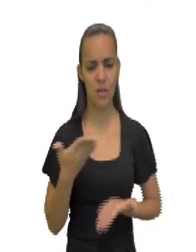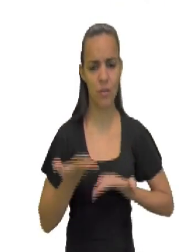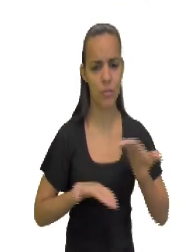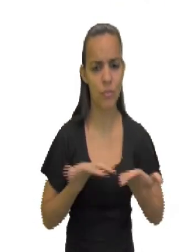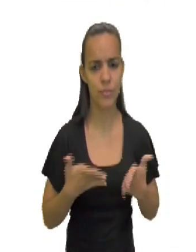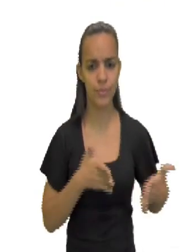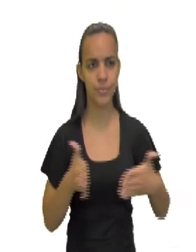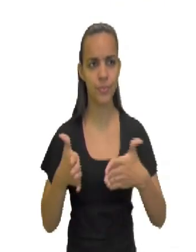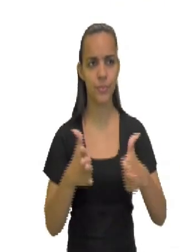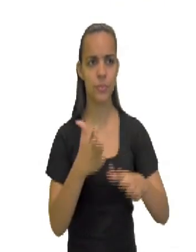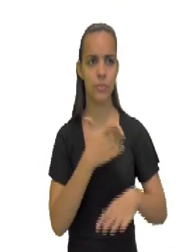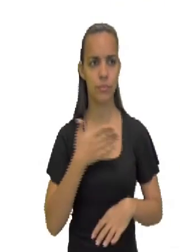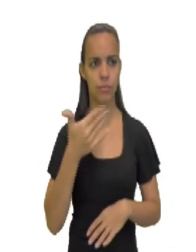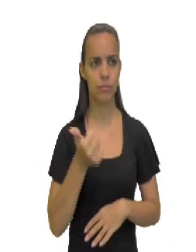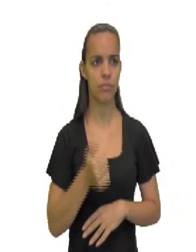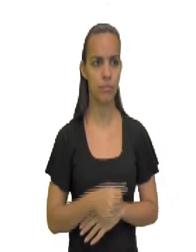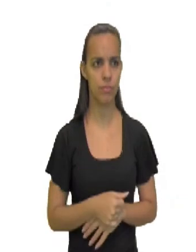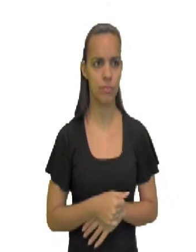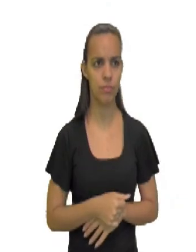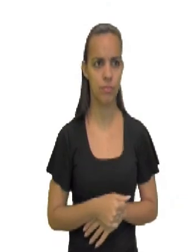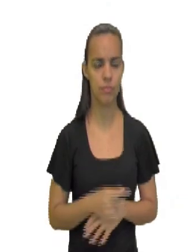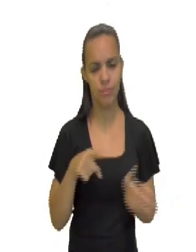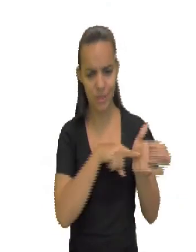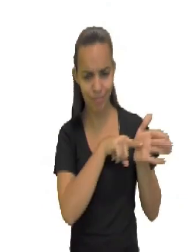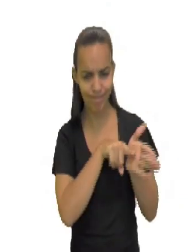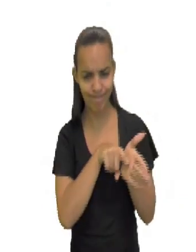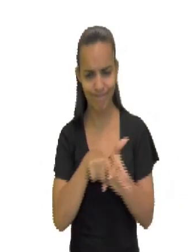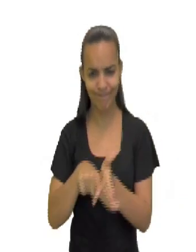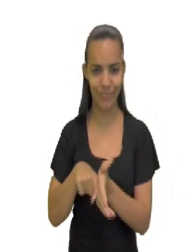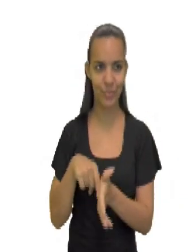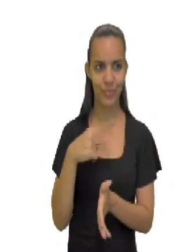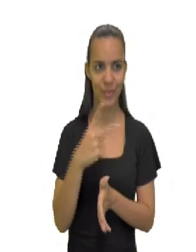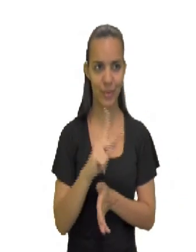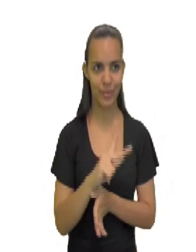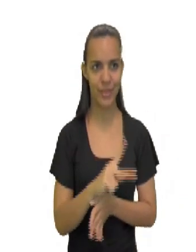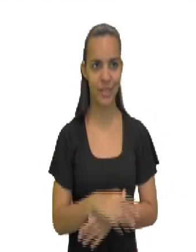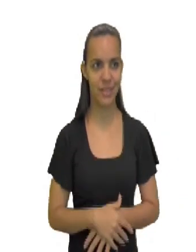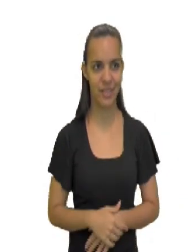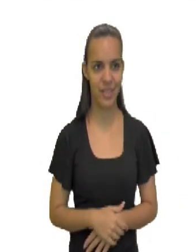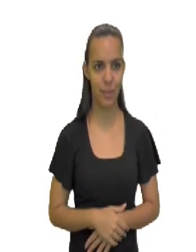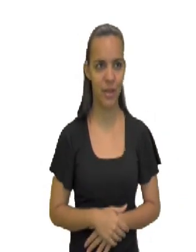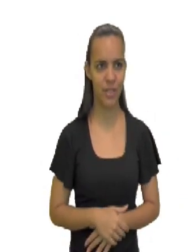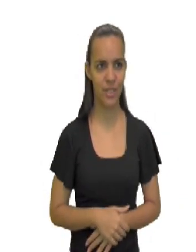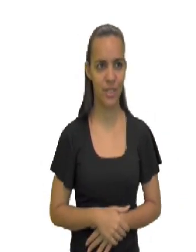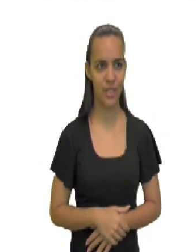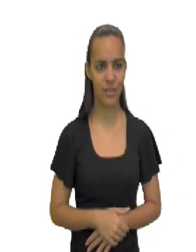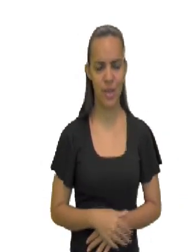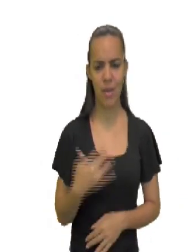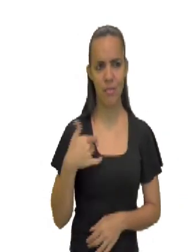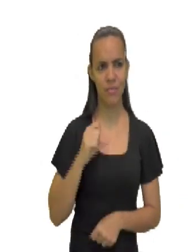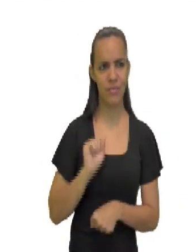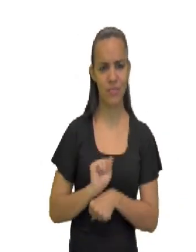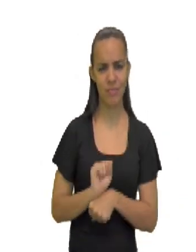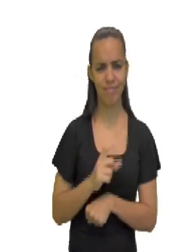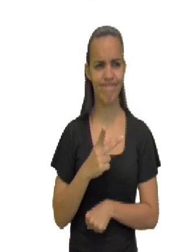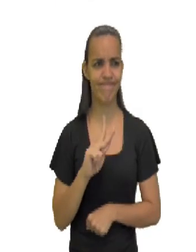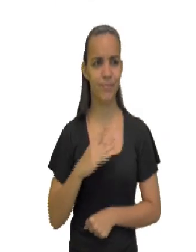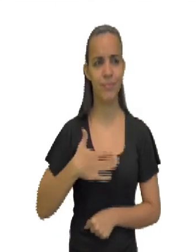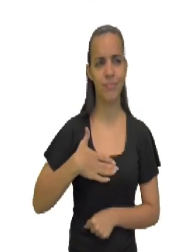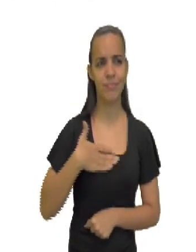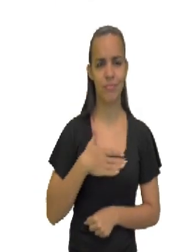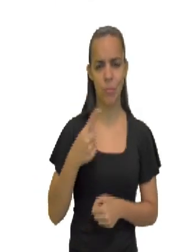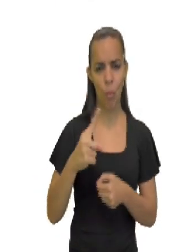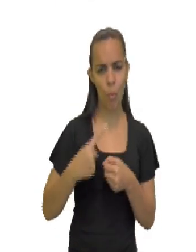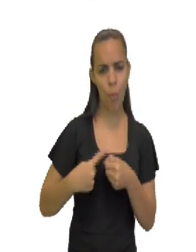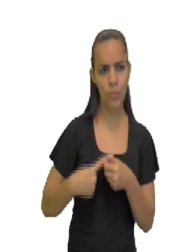rio. E você precisa, junto conosco, estar contribuindo também. Eu espero que você, como